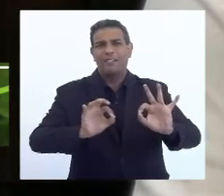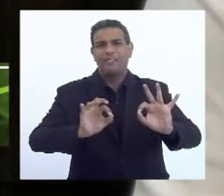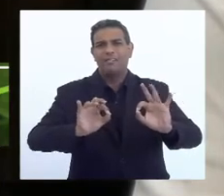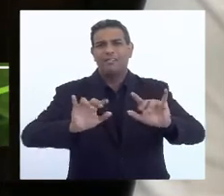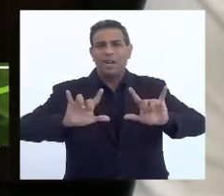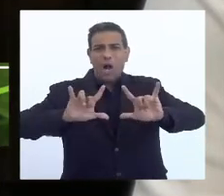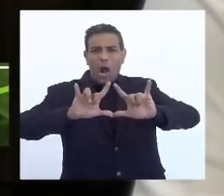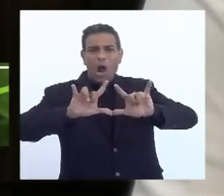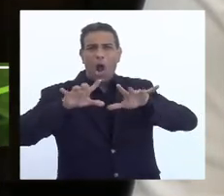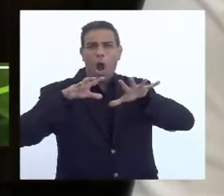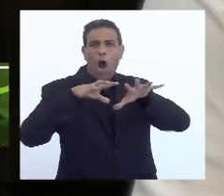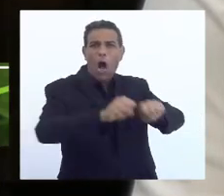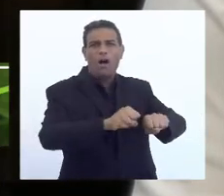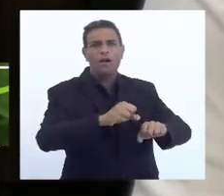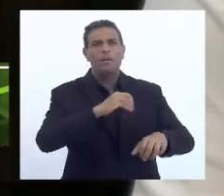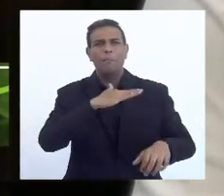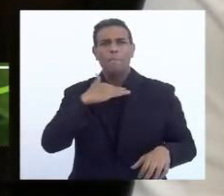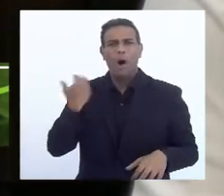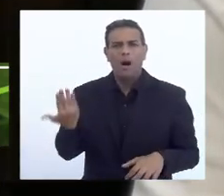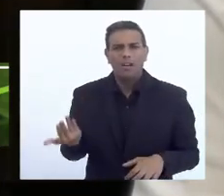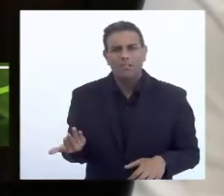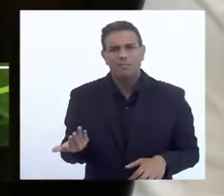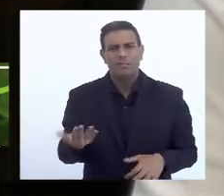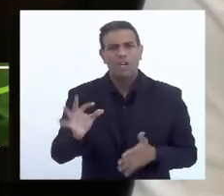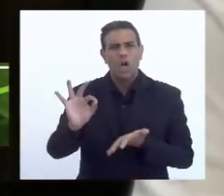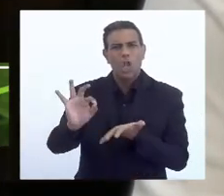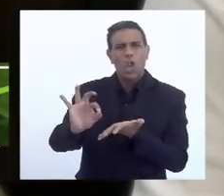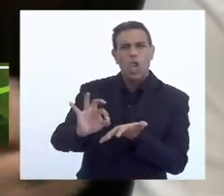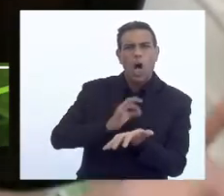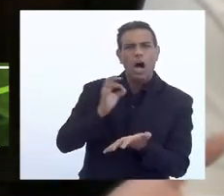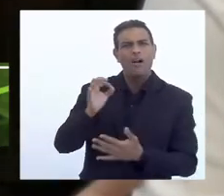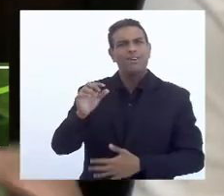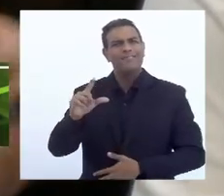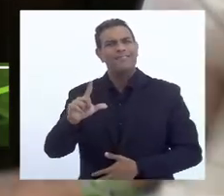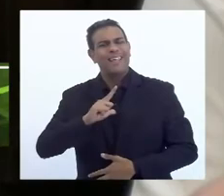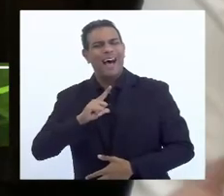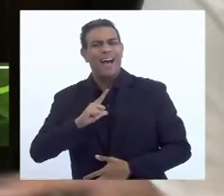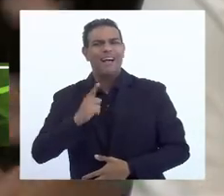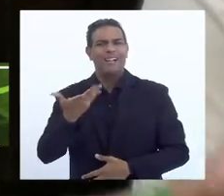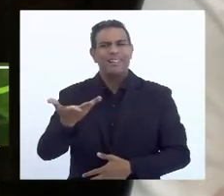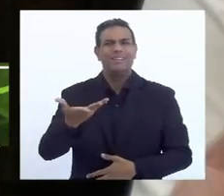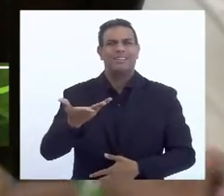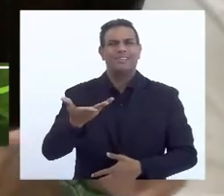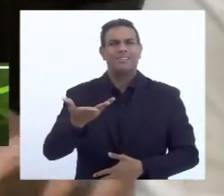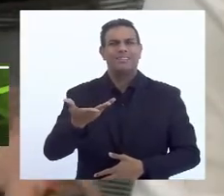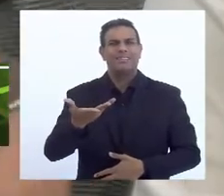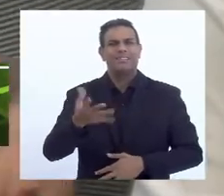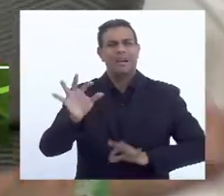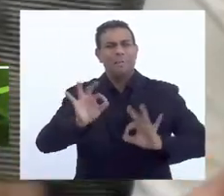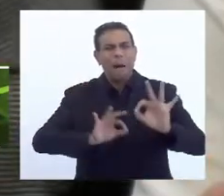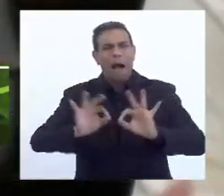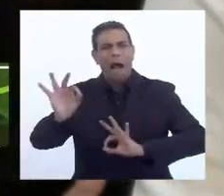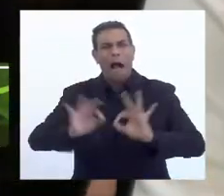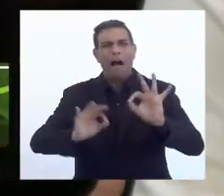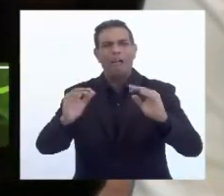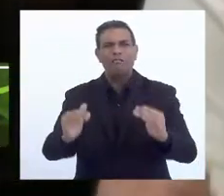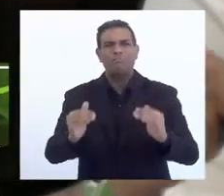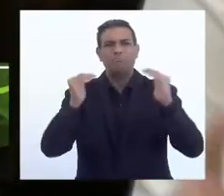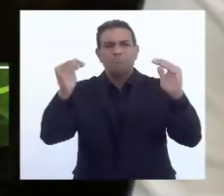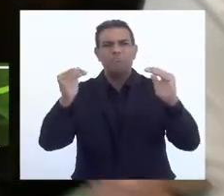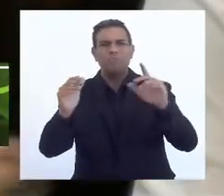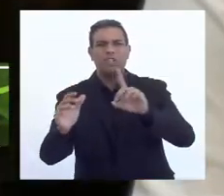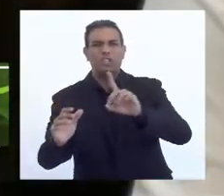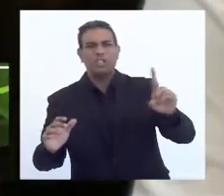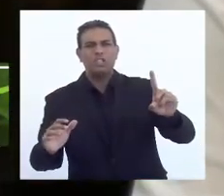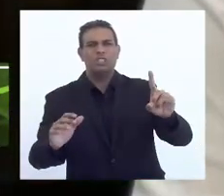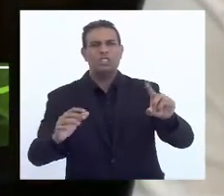para sua execução, é um horror saber que foi interceptado um plano de grupos supremacistas brancos